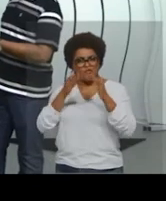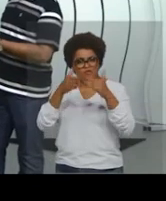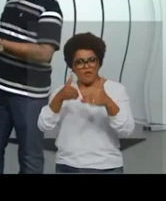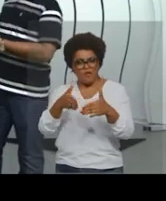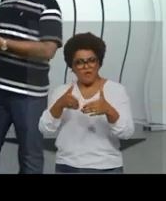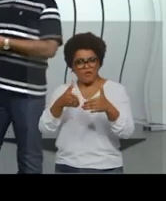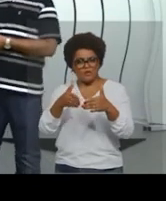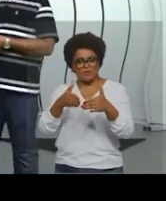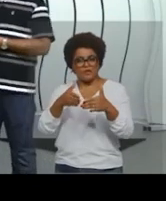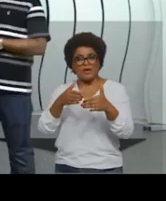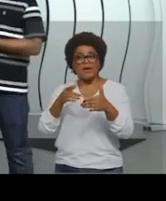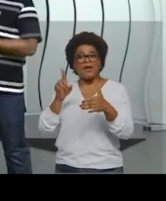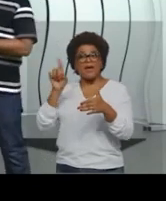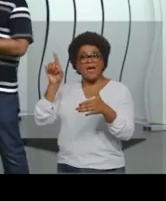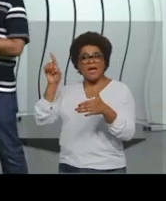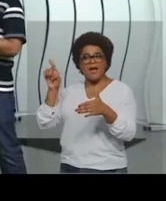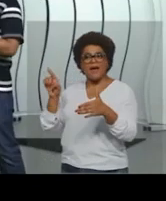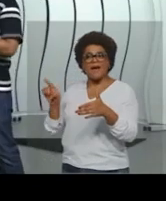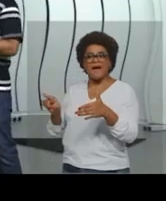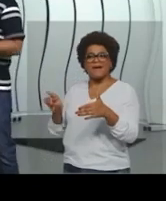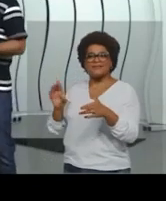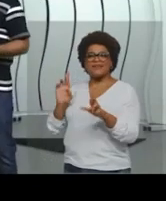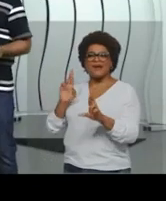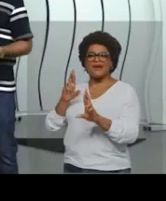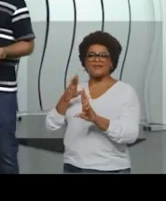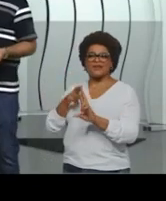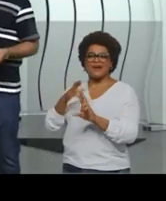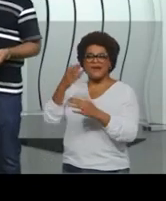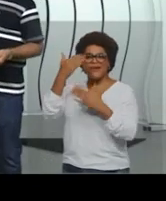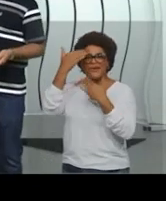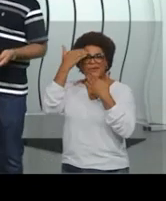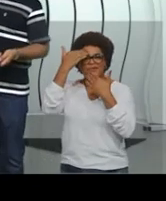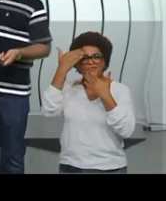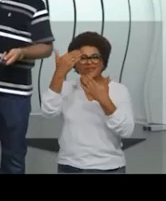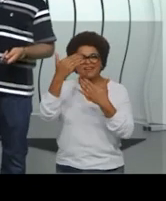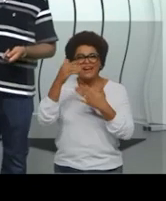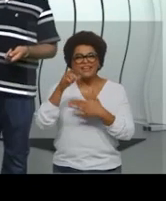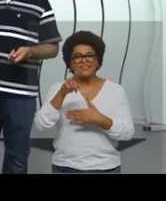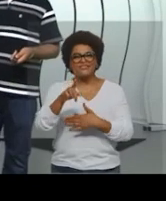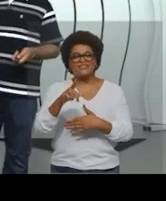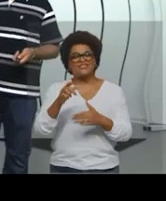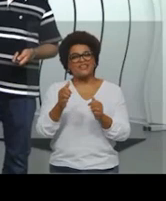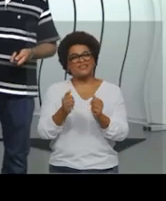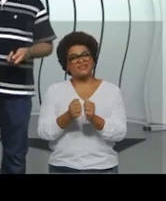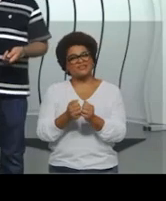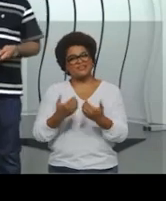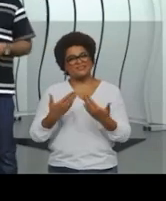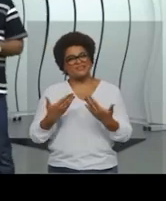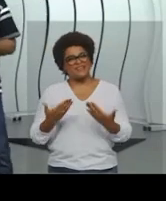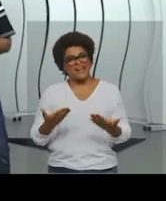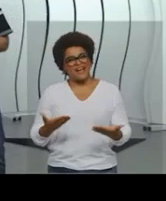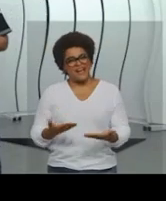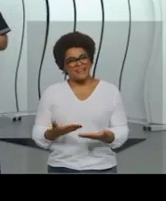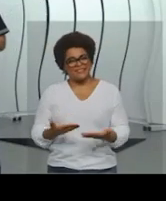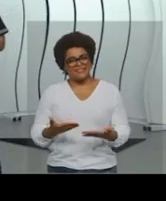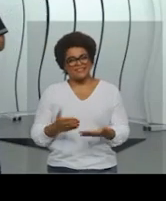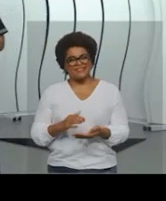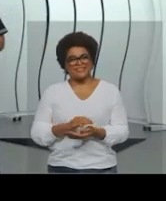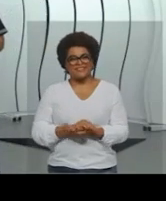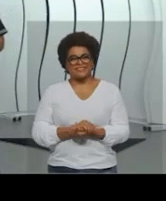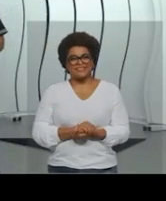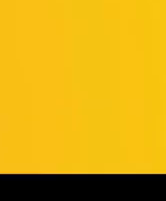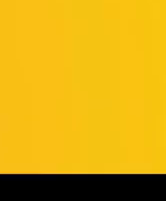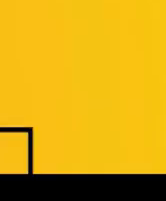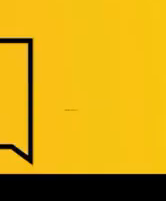Essas são as nossas referências. Muito obrigado por você estar conosco até agora.